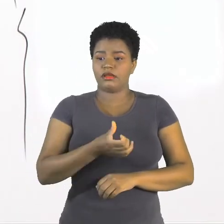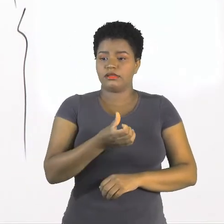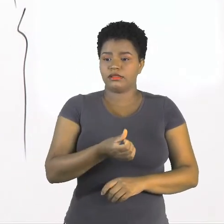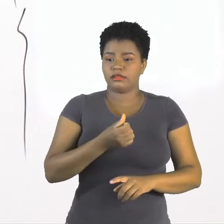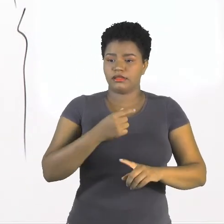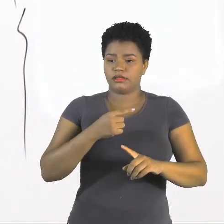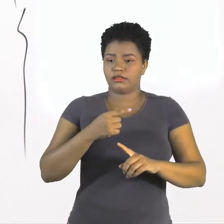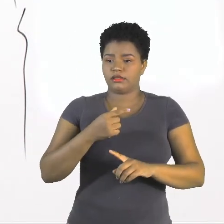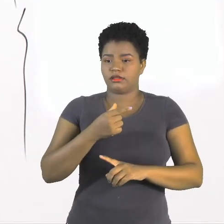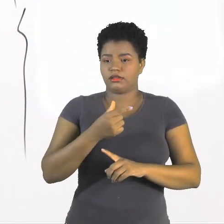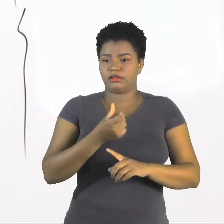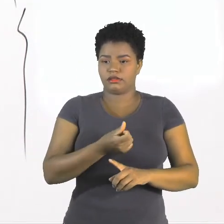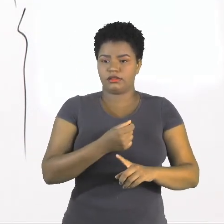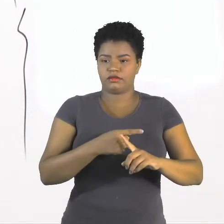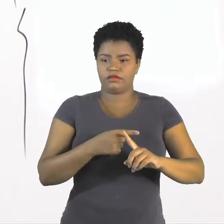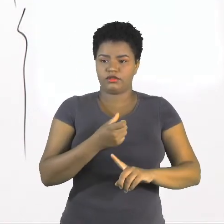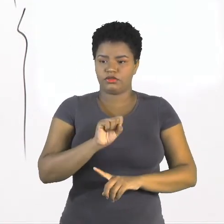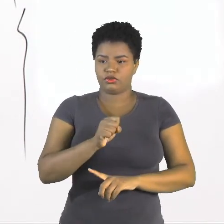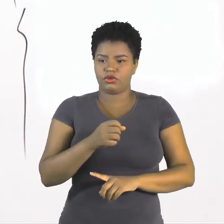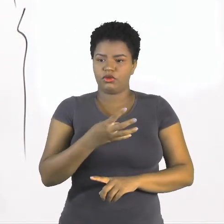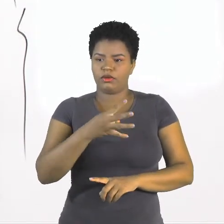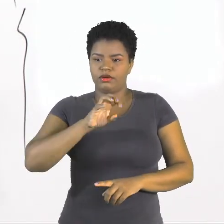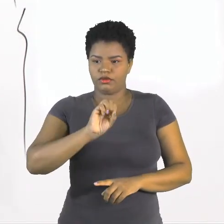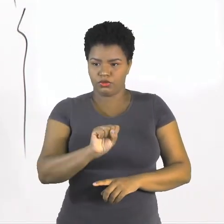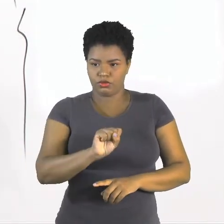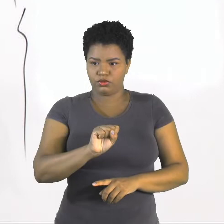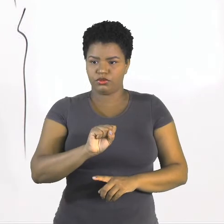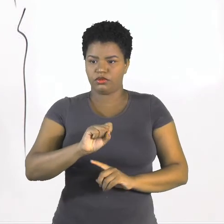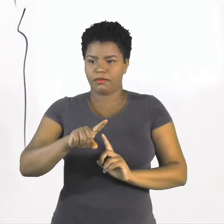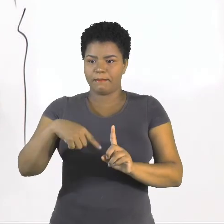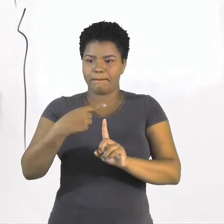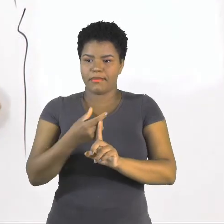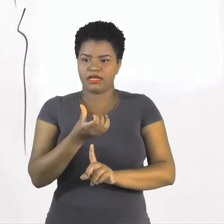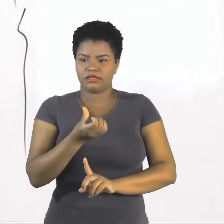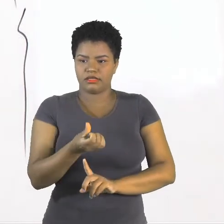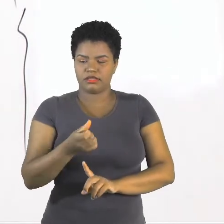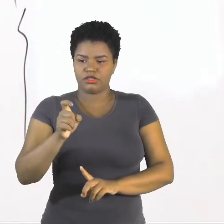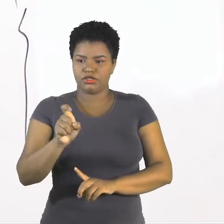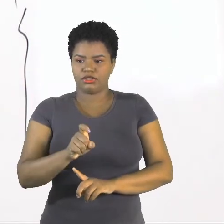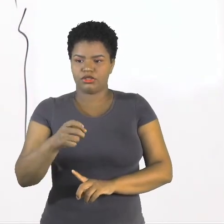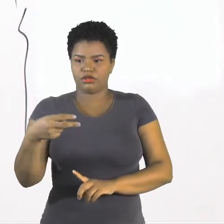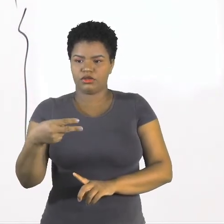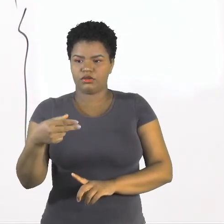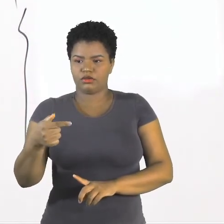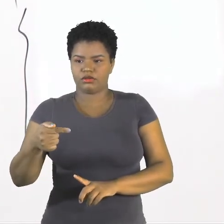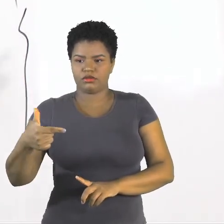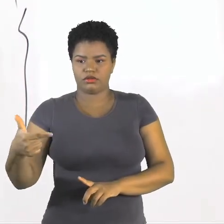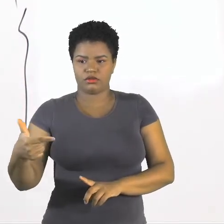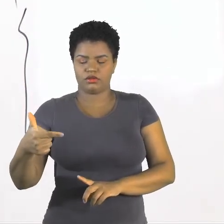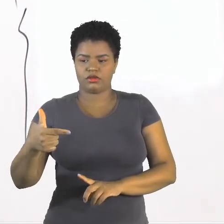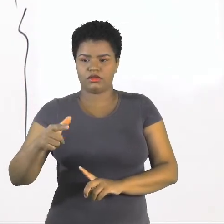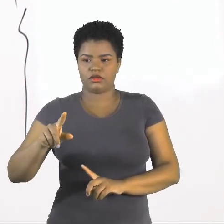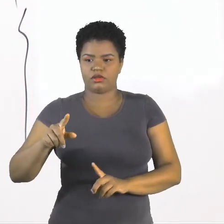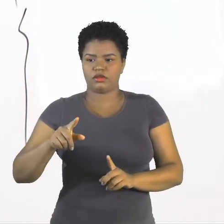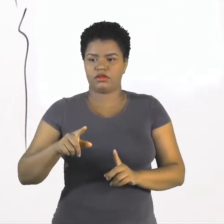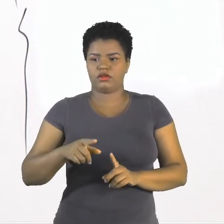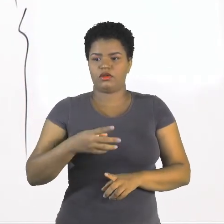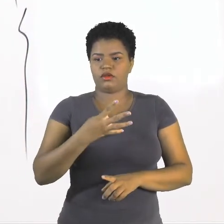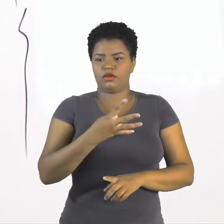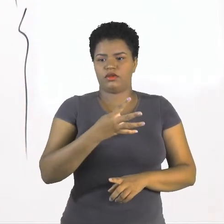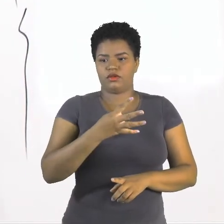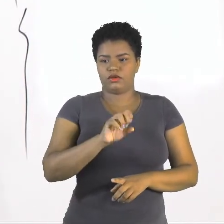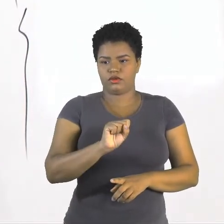8, 48, mais 6x igual a 72. Passo 48, eu